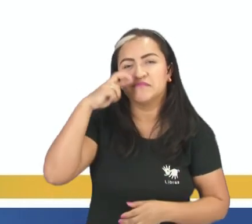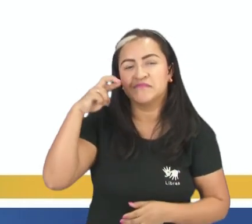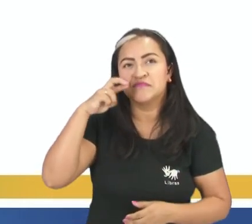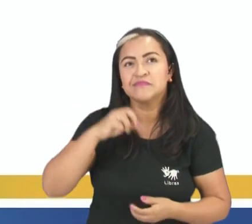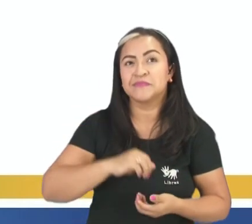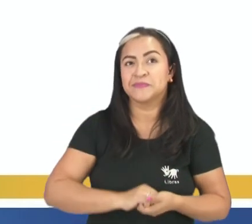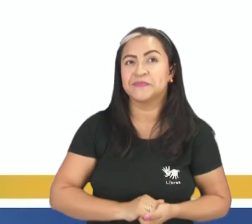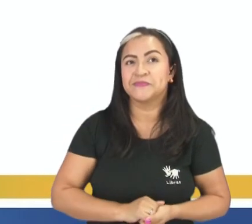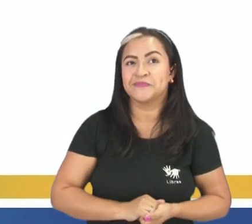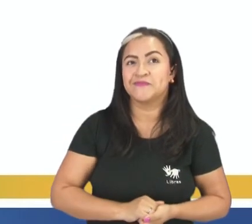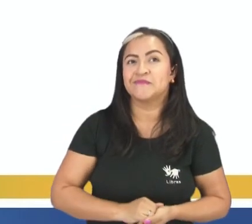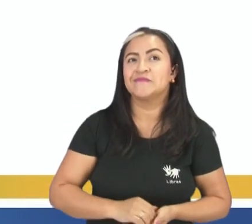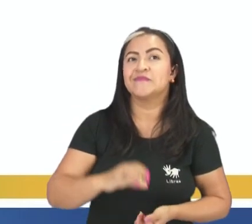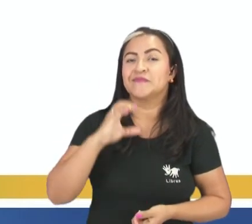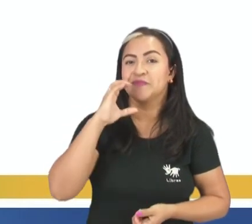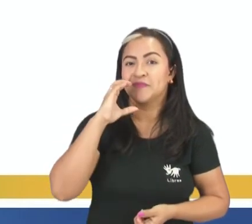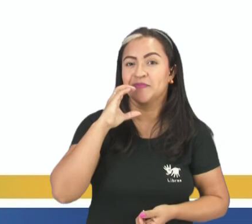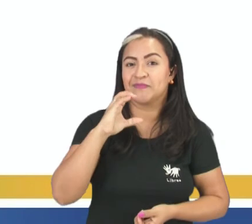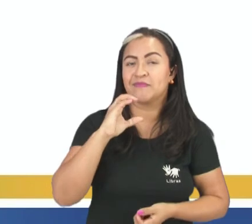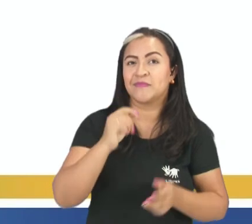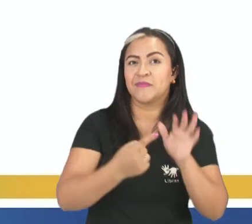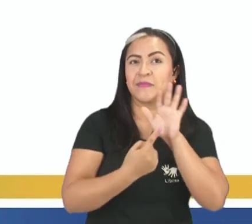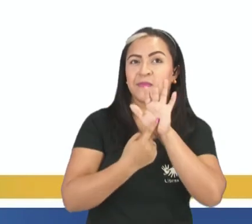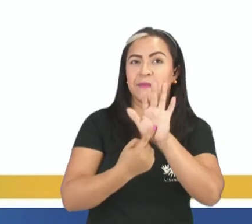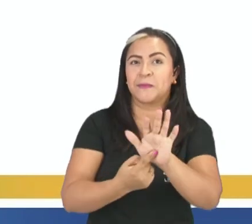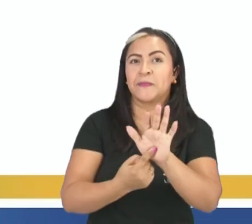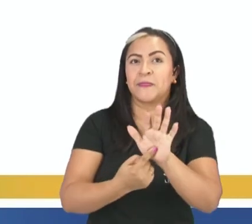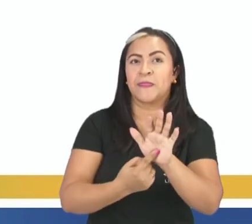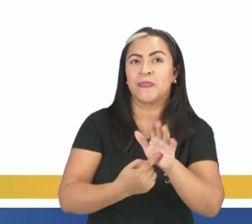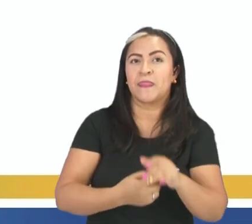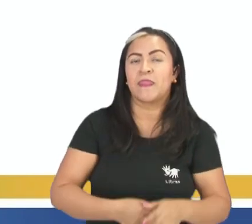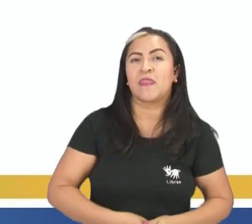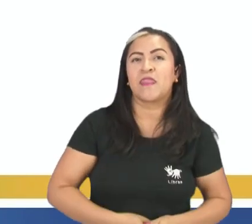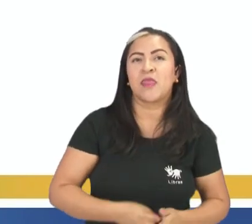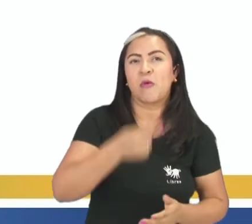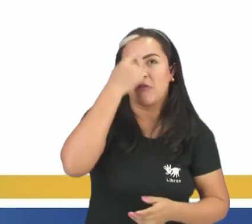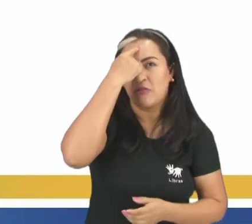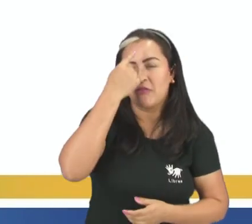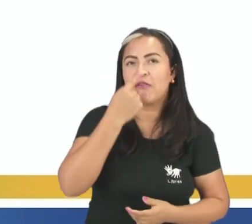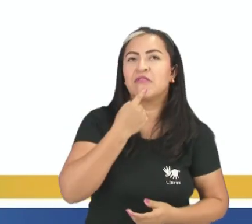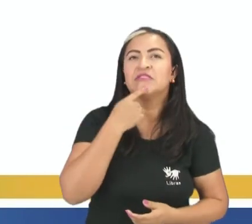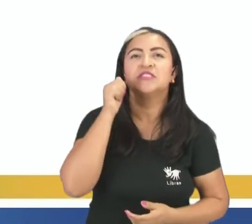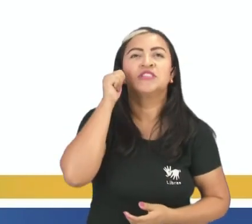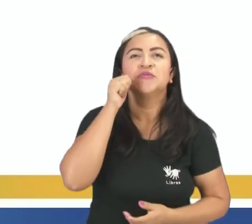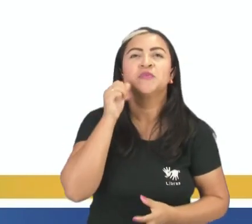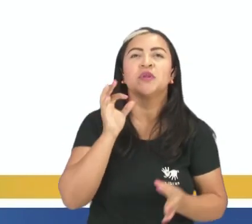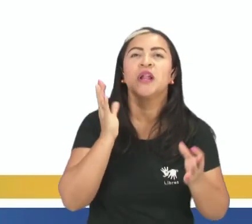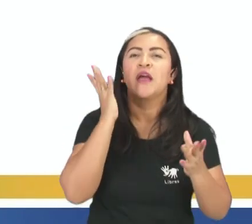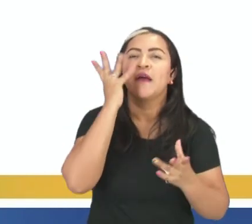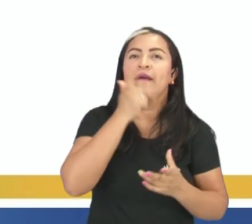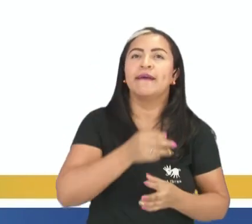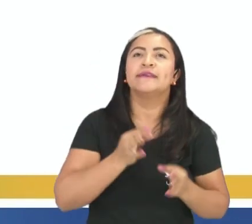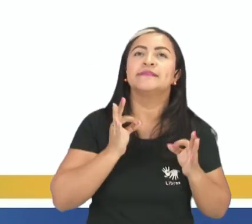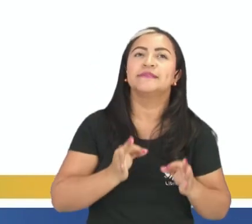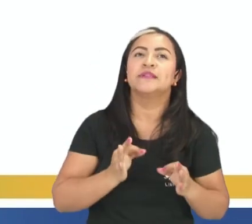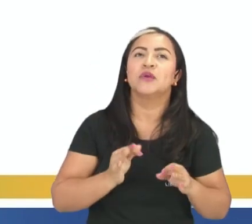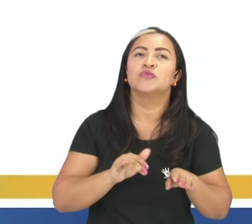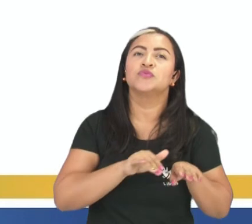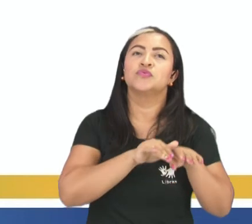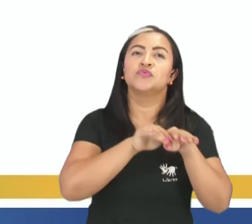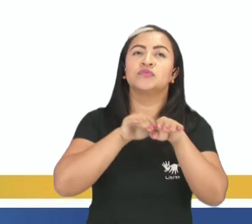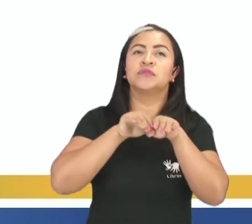Então, vamos ver. Apresentarem um retrato ideal da mulher marcada pela sobriedade e o